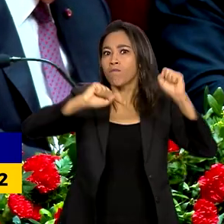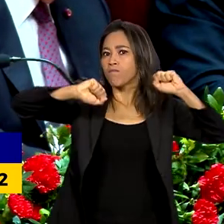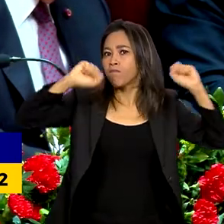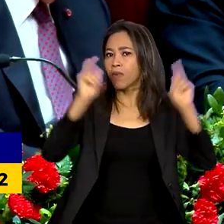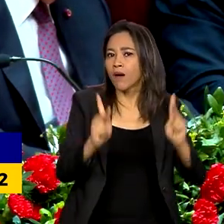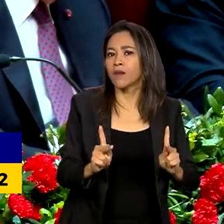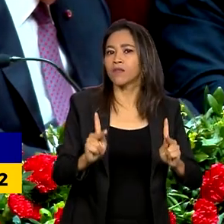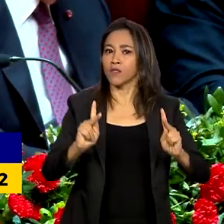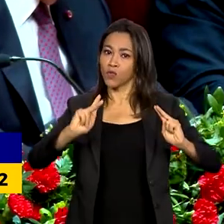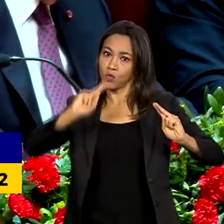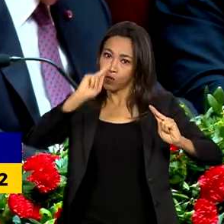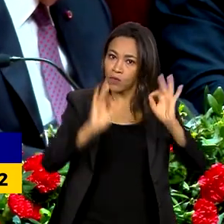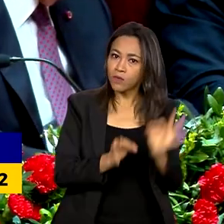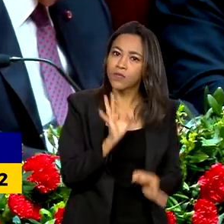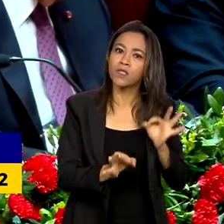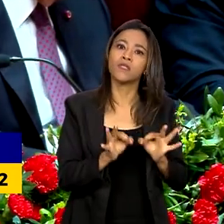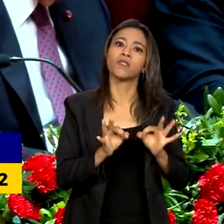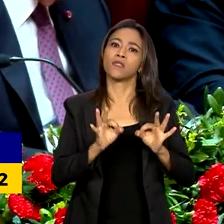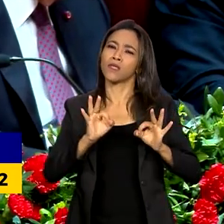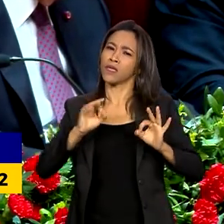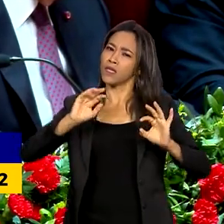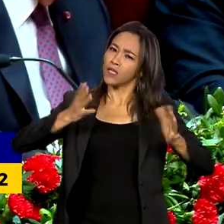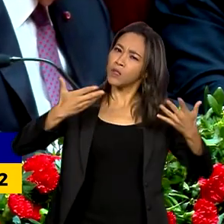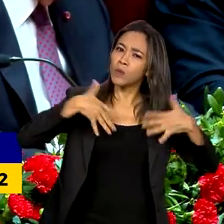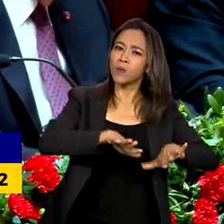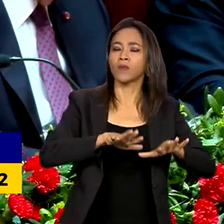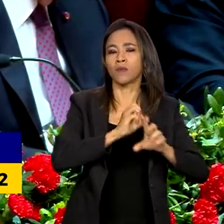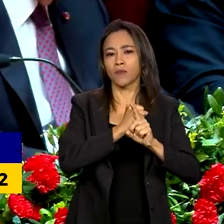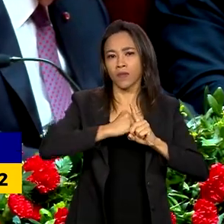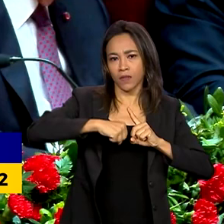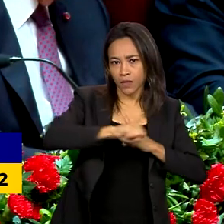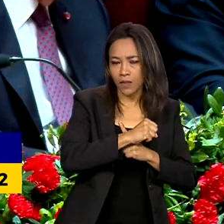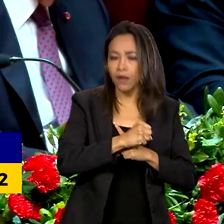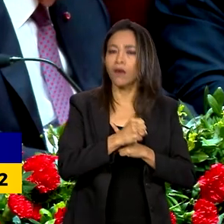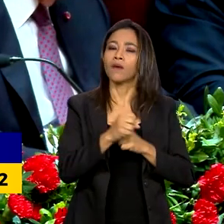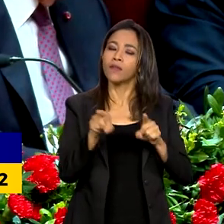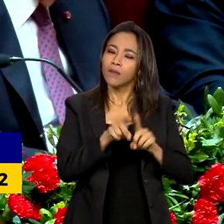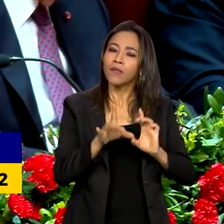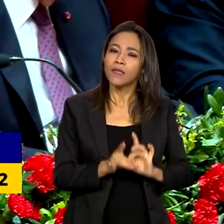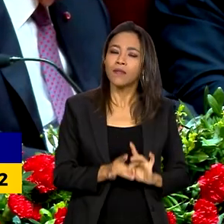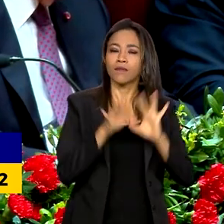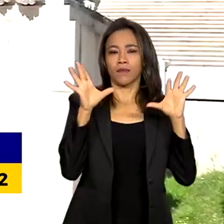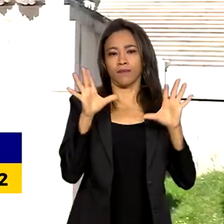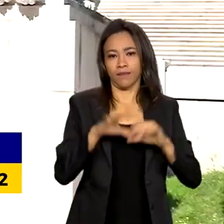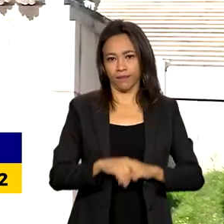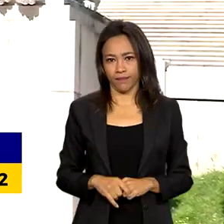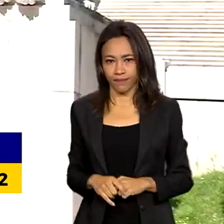pela justiça, obstinado pela inclusão social, obstinado pela liberdade.